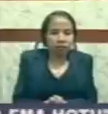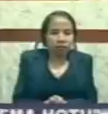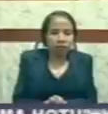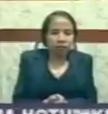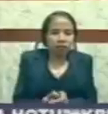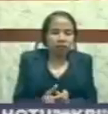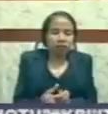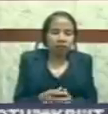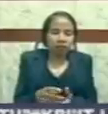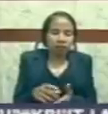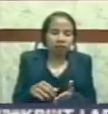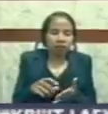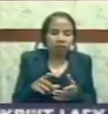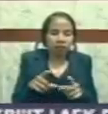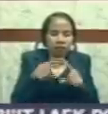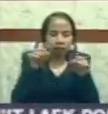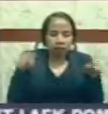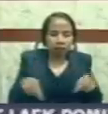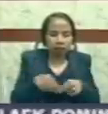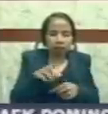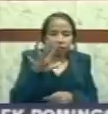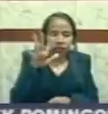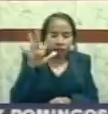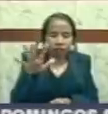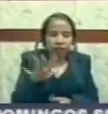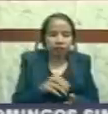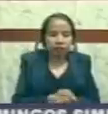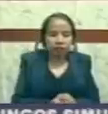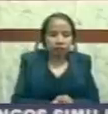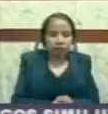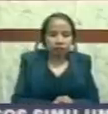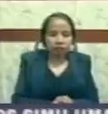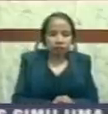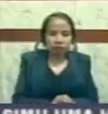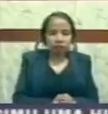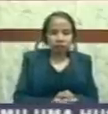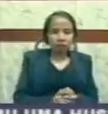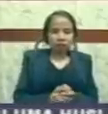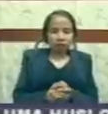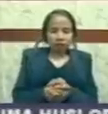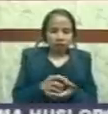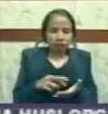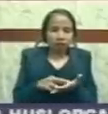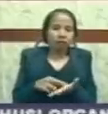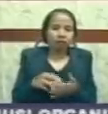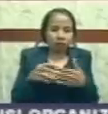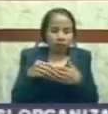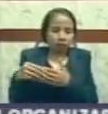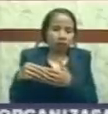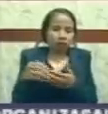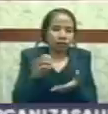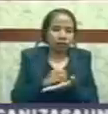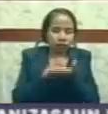E também a tabela 5, tabela 5 do anexo. Despesas da Região Administrativa Especial da